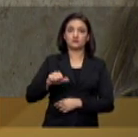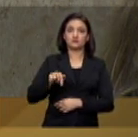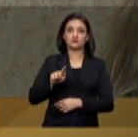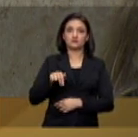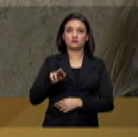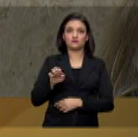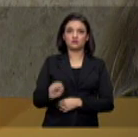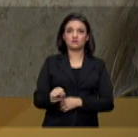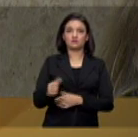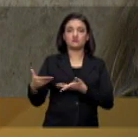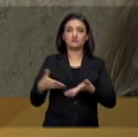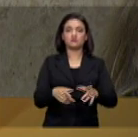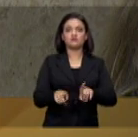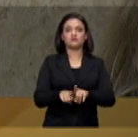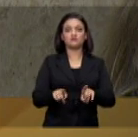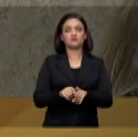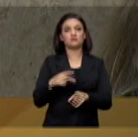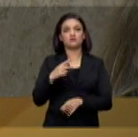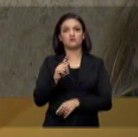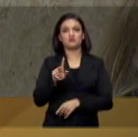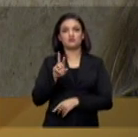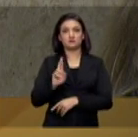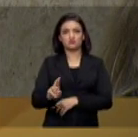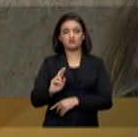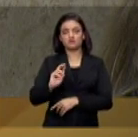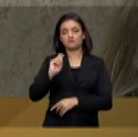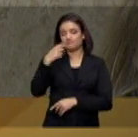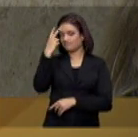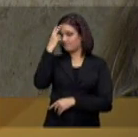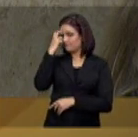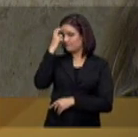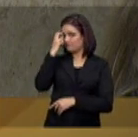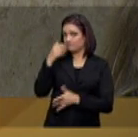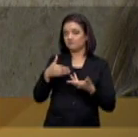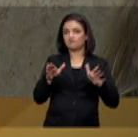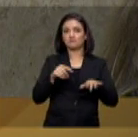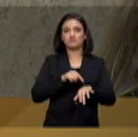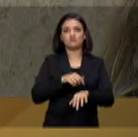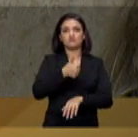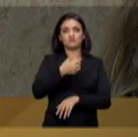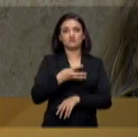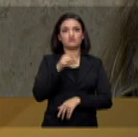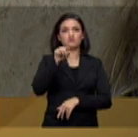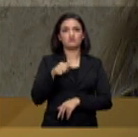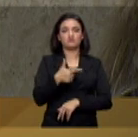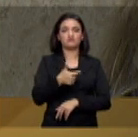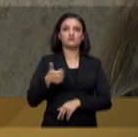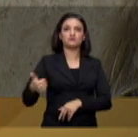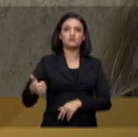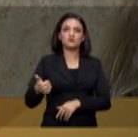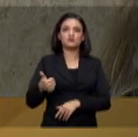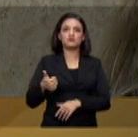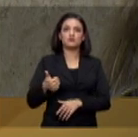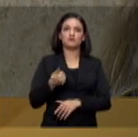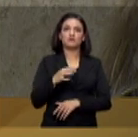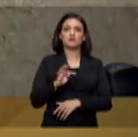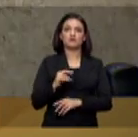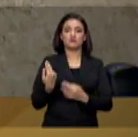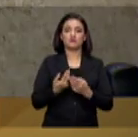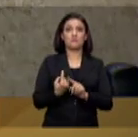Dr. Antônio Augusto Brandão de Aras. Abriu-se a sessão às 14 horas e 21 minutos, sendo lida e aprovada a ata da sessão